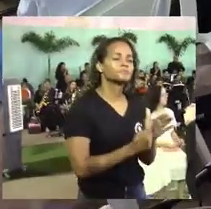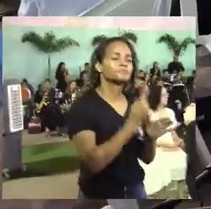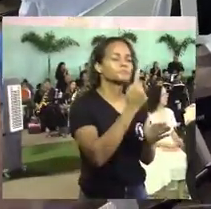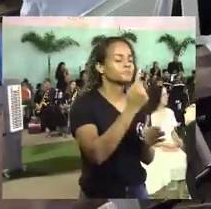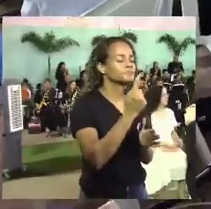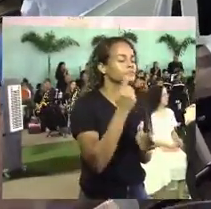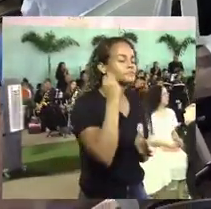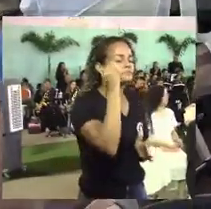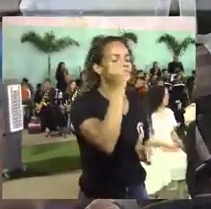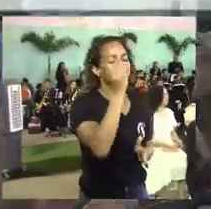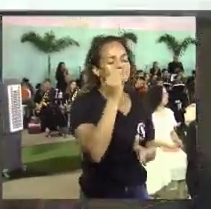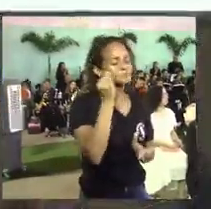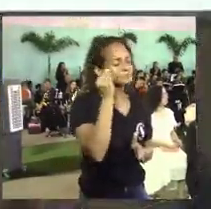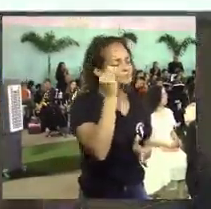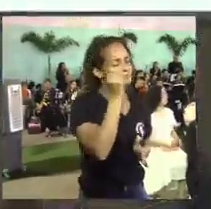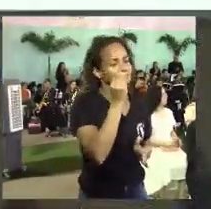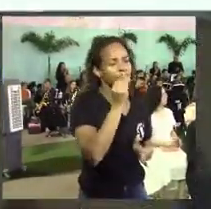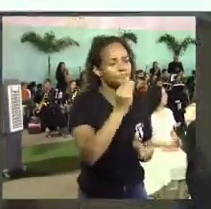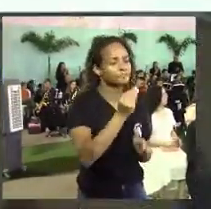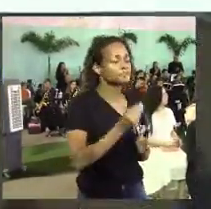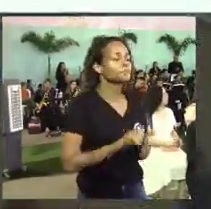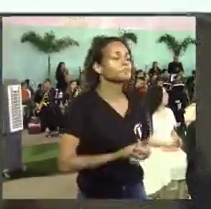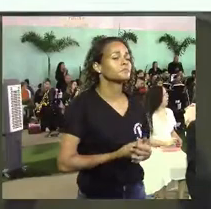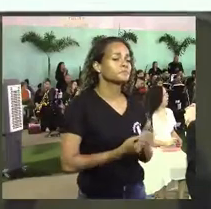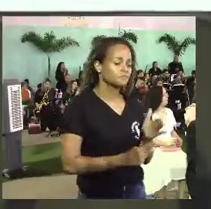uma vez